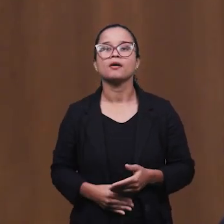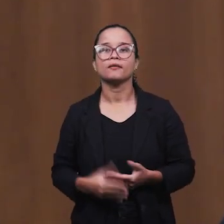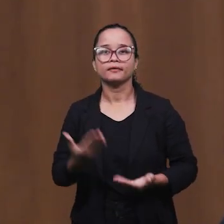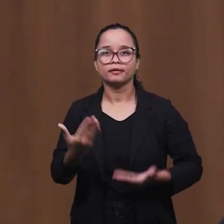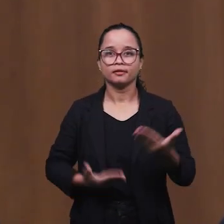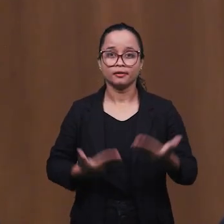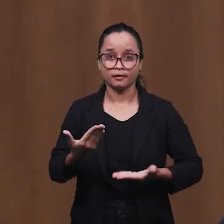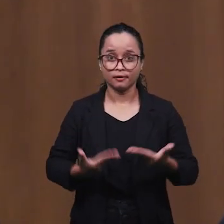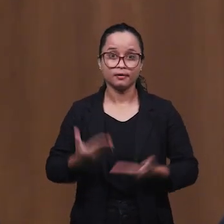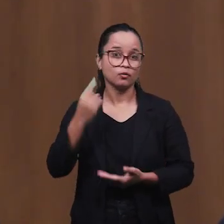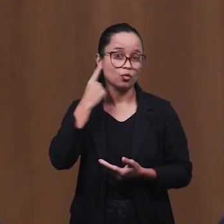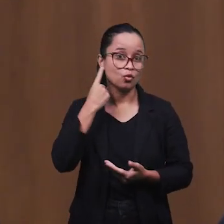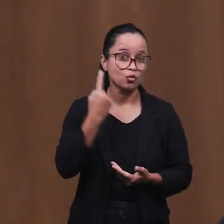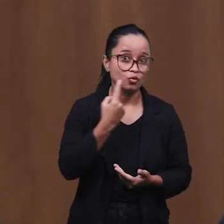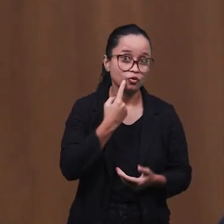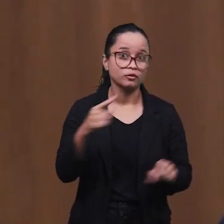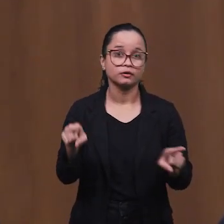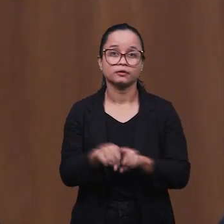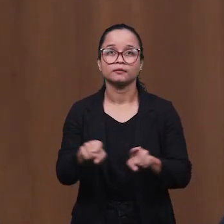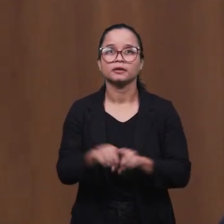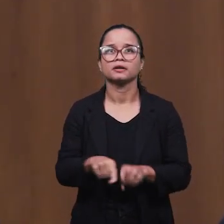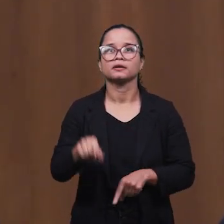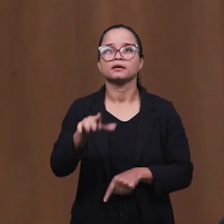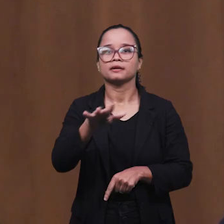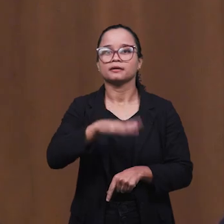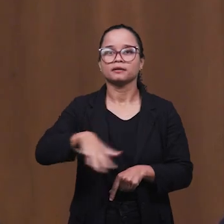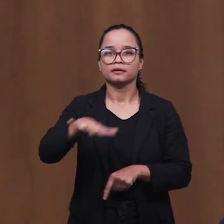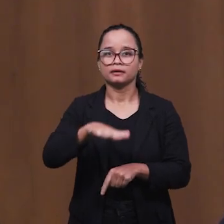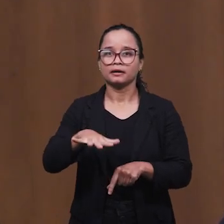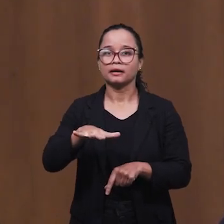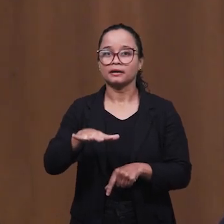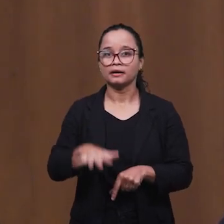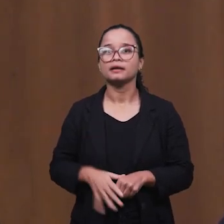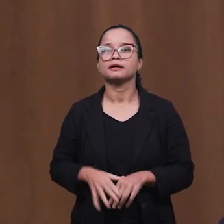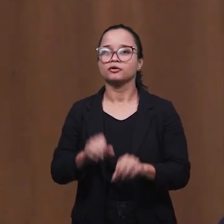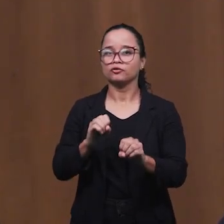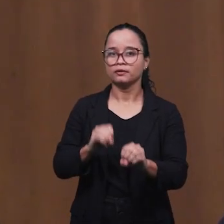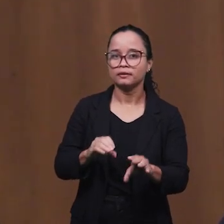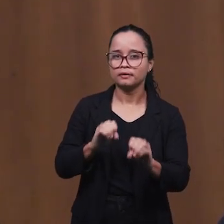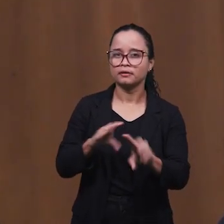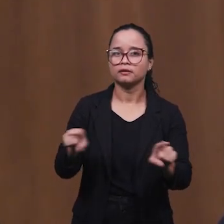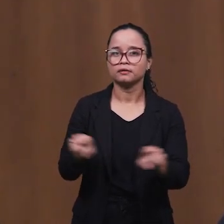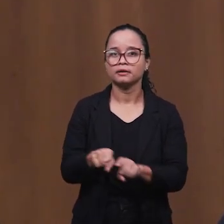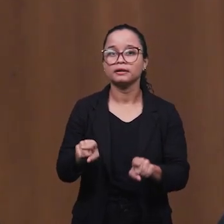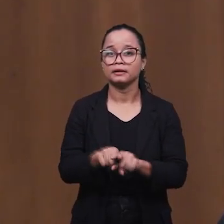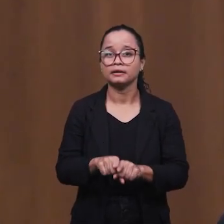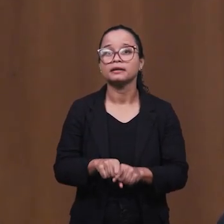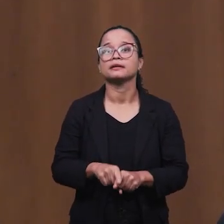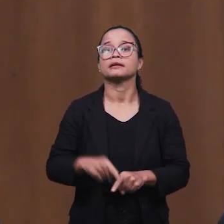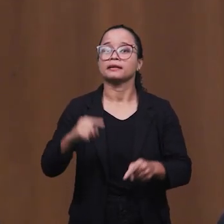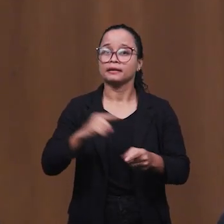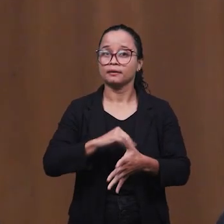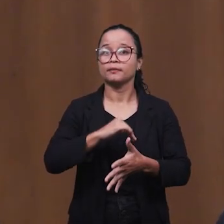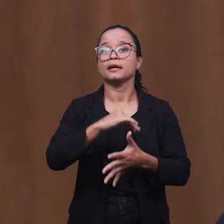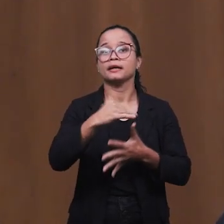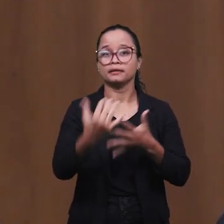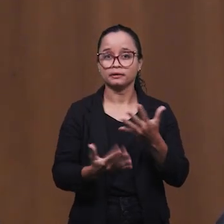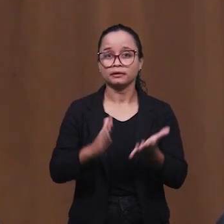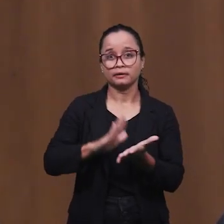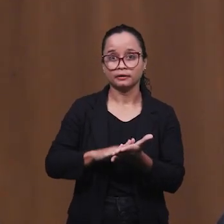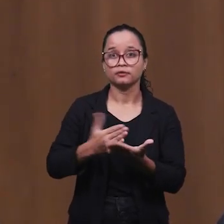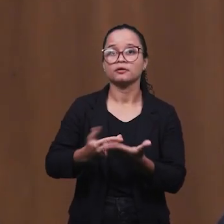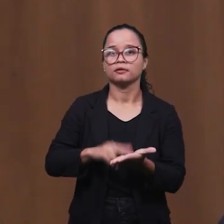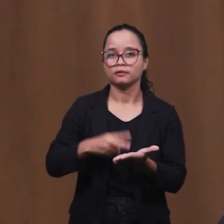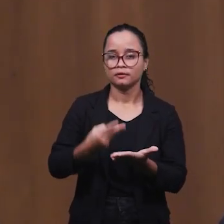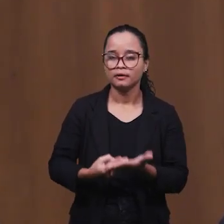ali, e os irmãos da área de ensino e interpretação de Libras. E foi um seminário que depois disso